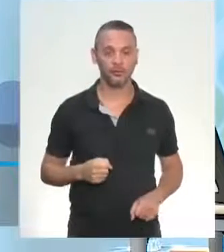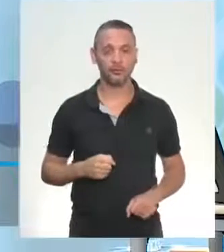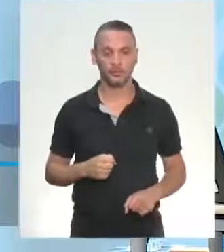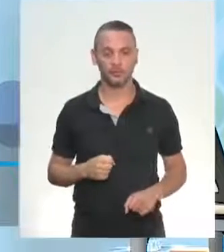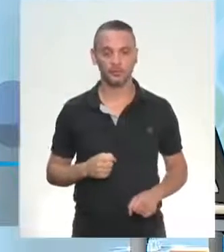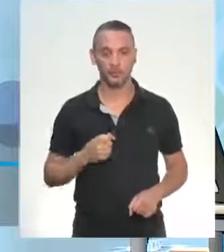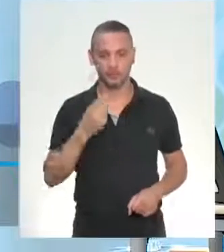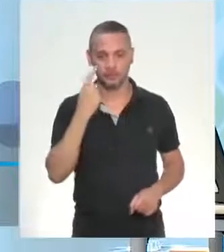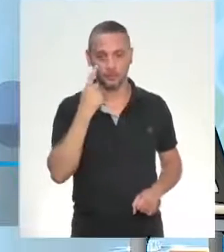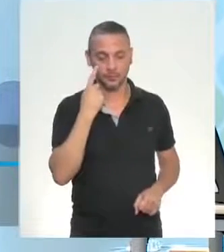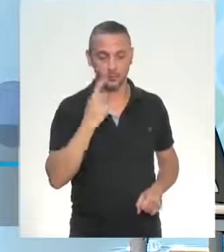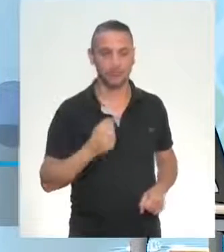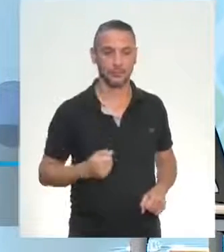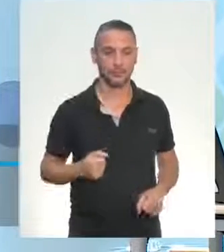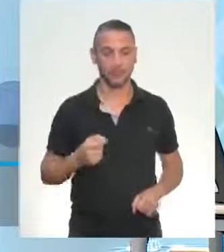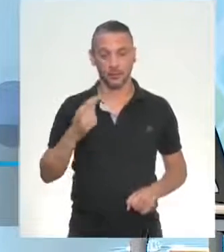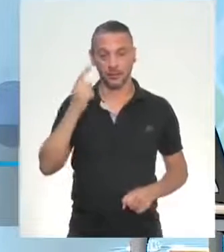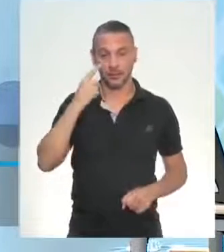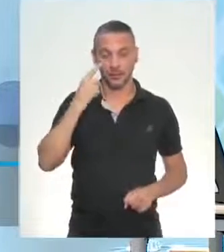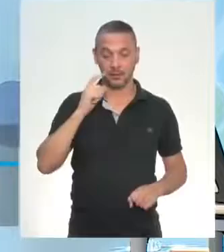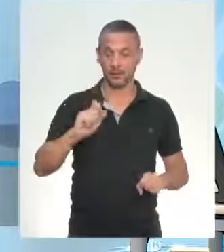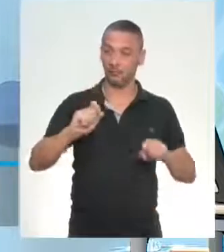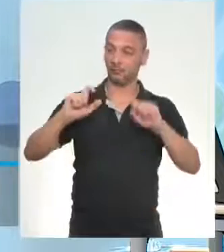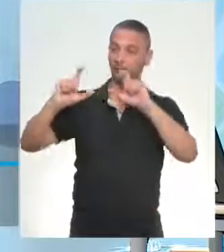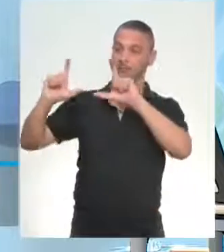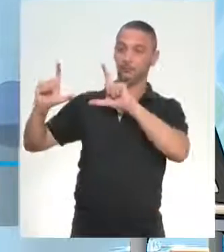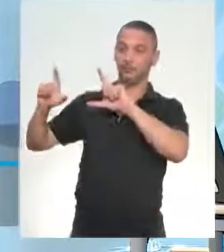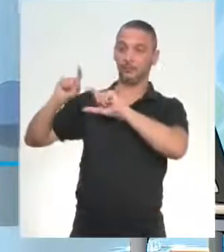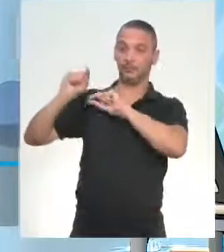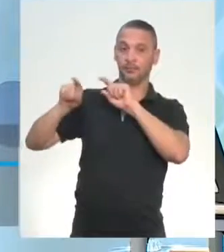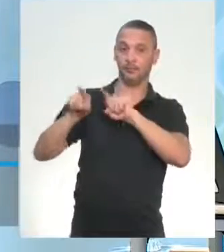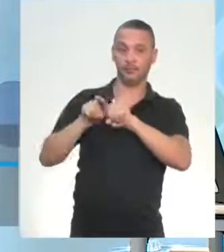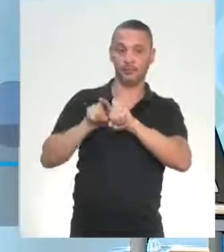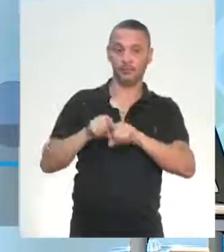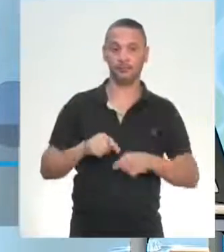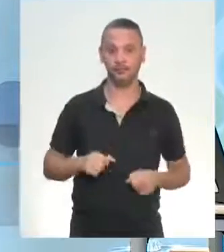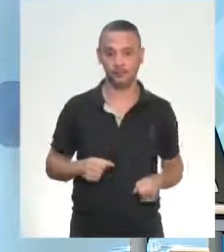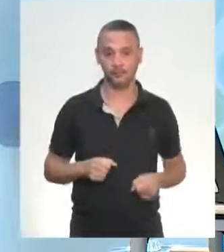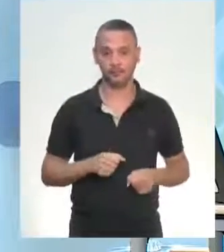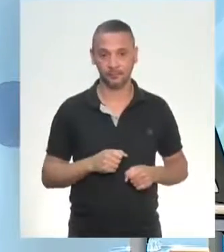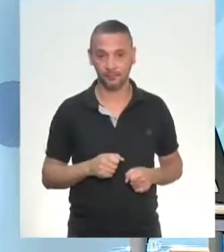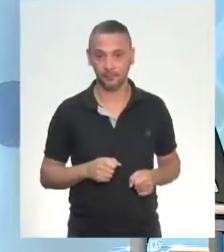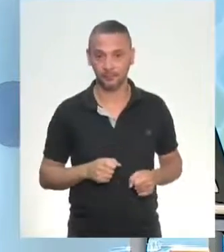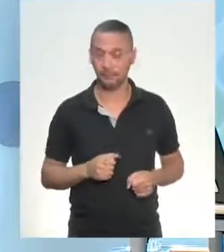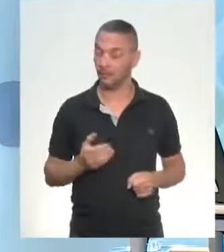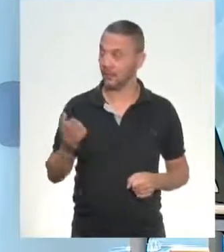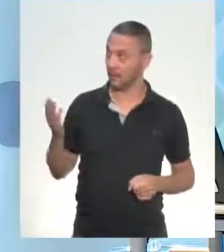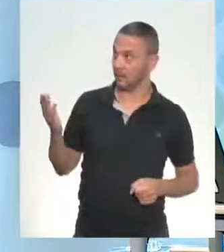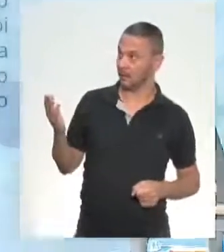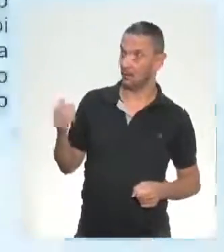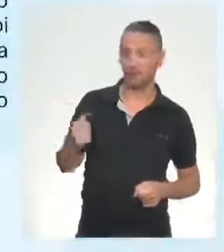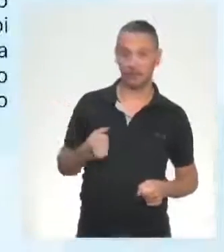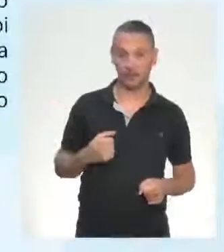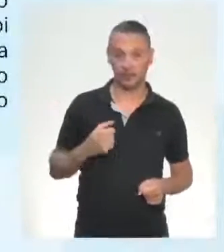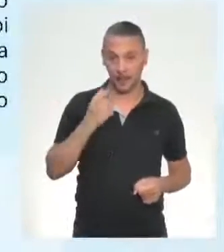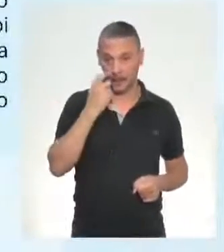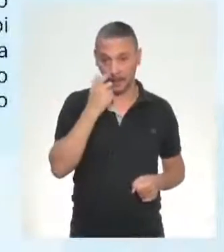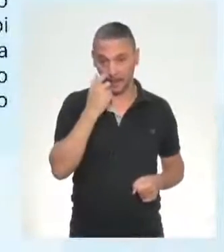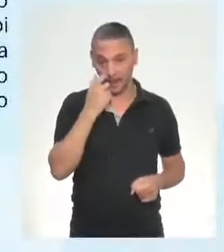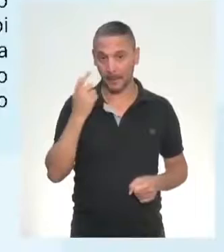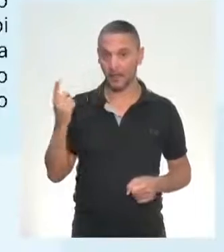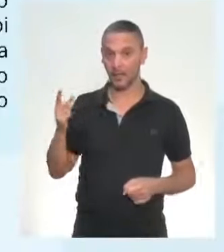vão respondendo, o prof vai passar aqui na tela, porque o tempo é cravado. Então, vamos lá,